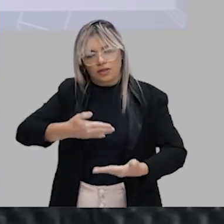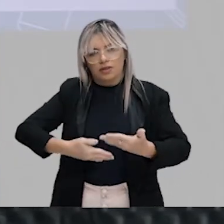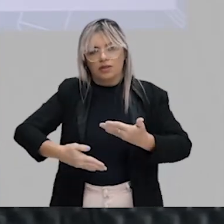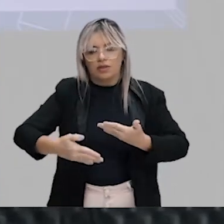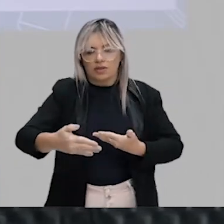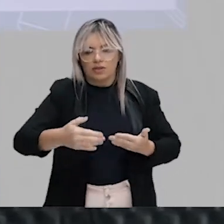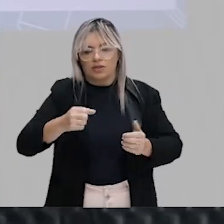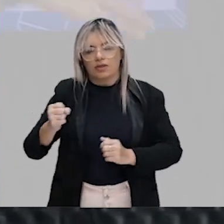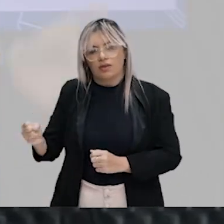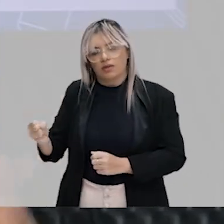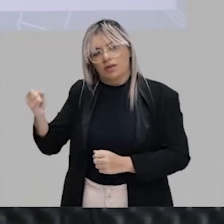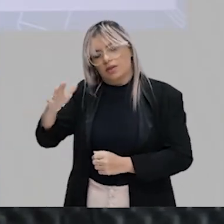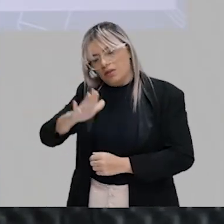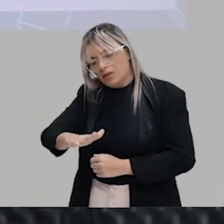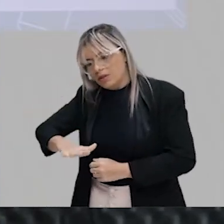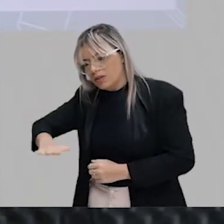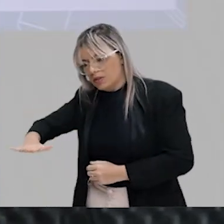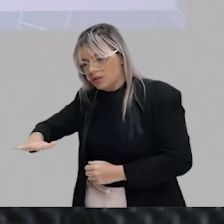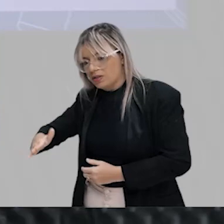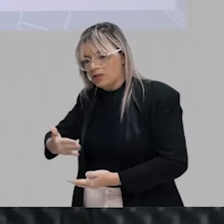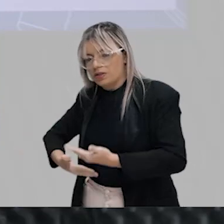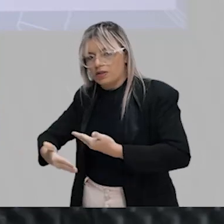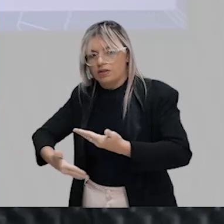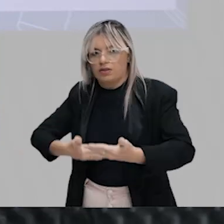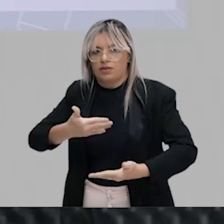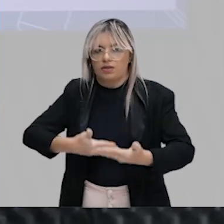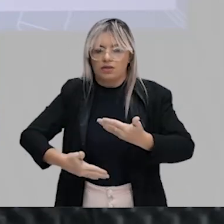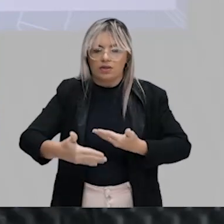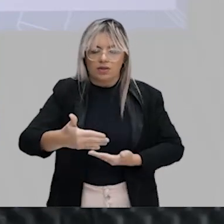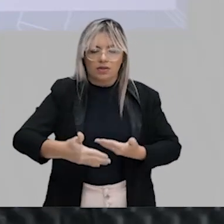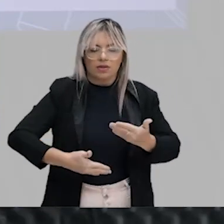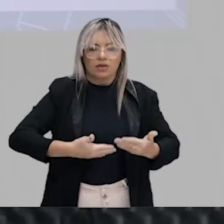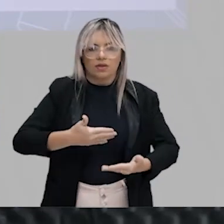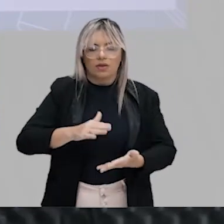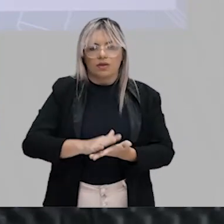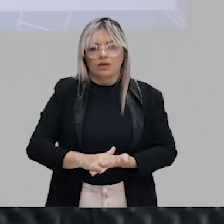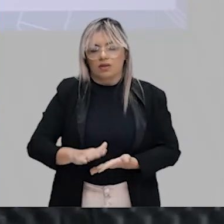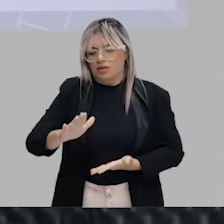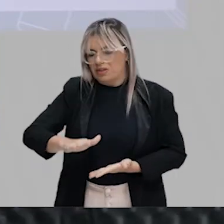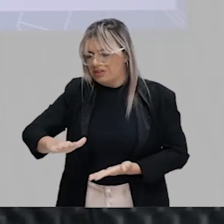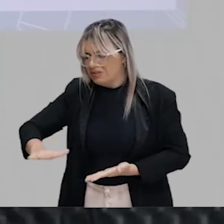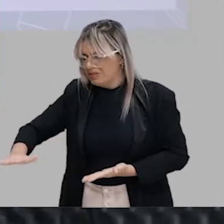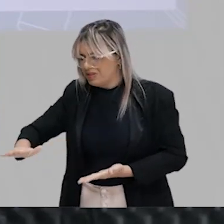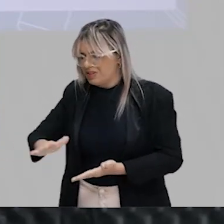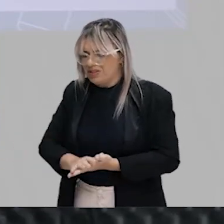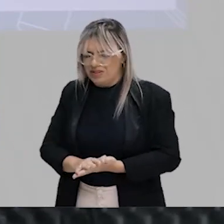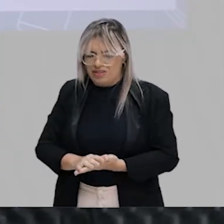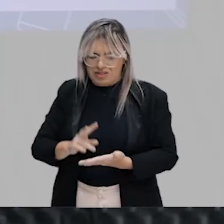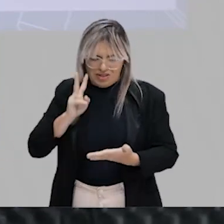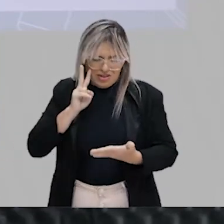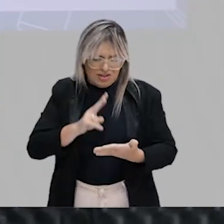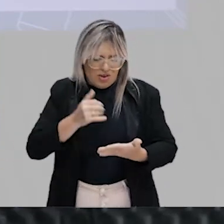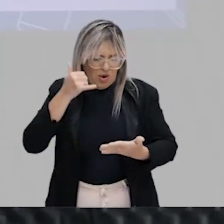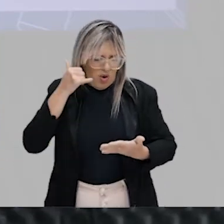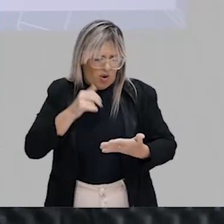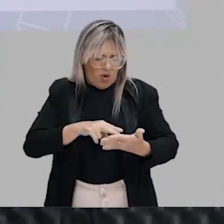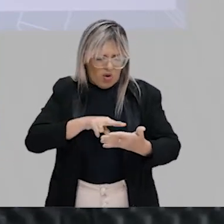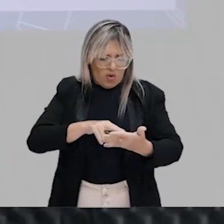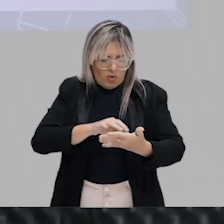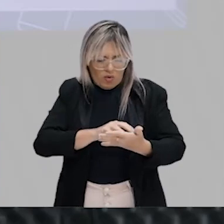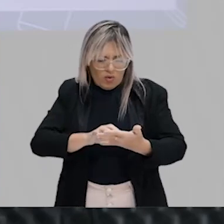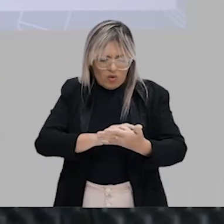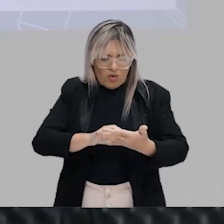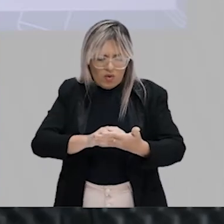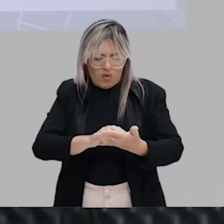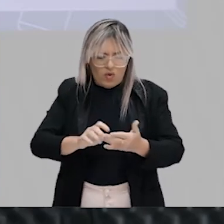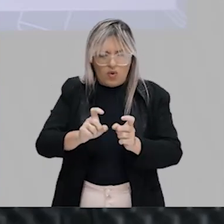importante hoje as crianças socializarem. Nós tirarmos as crianças da frente do celular, da frente de um computador,